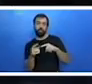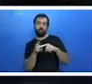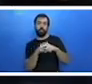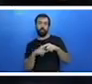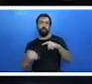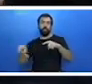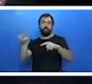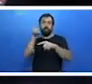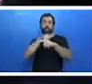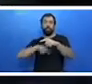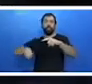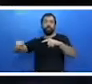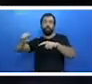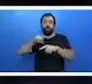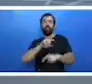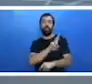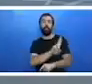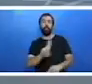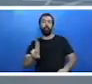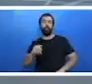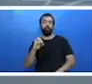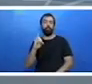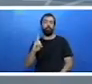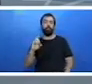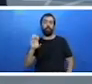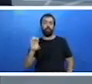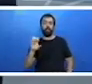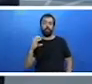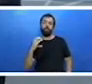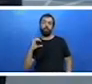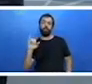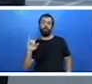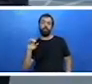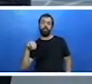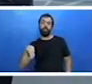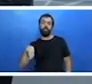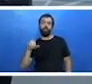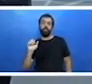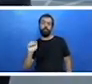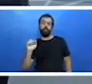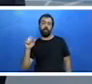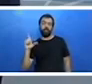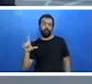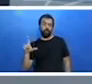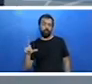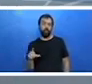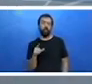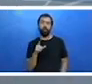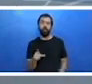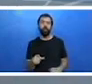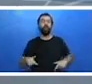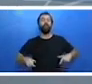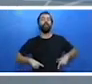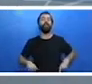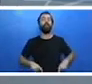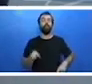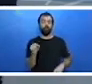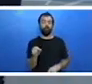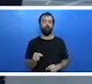já estudaram isso no sistema monetário. Quando a gente lida com dinheiro, os centavos é o